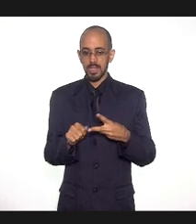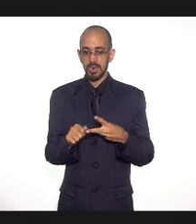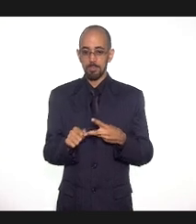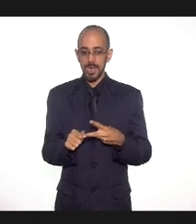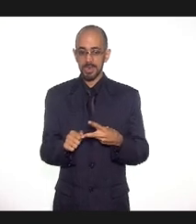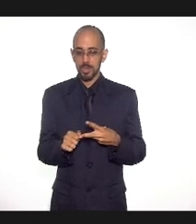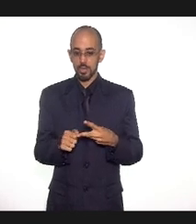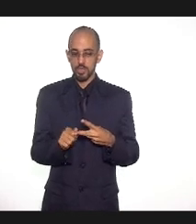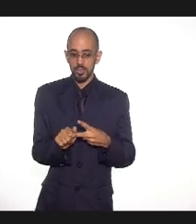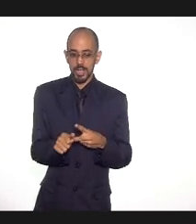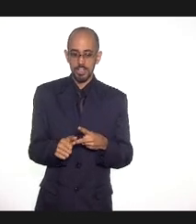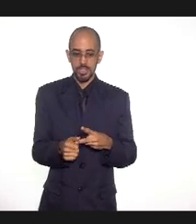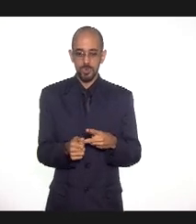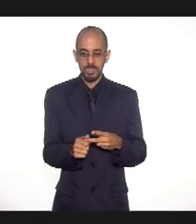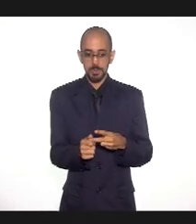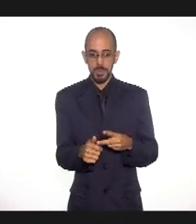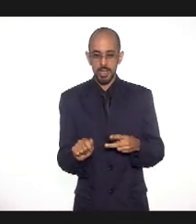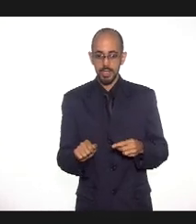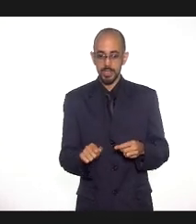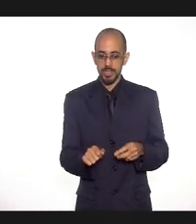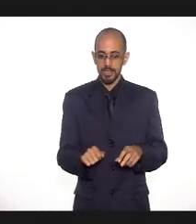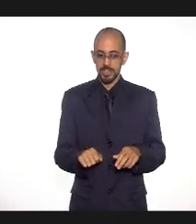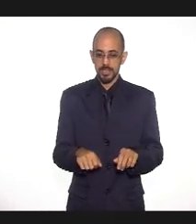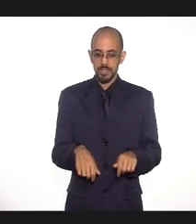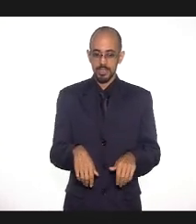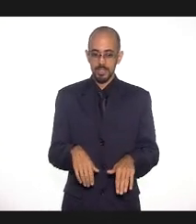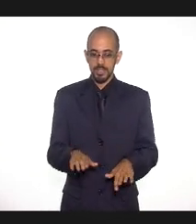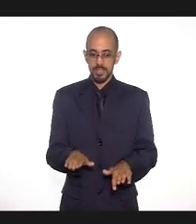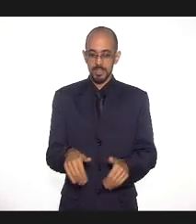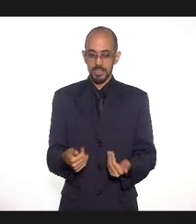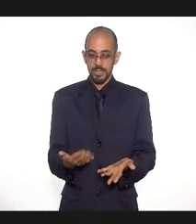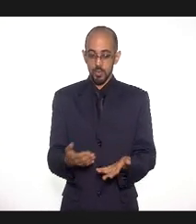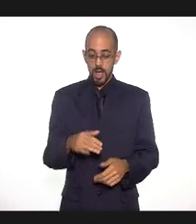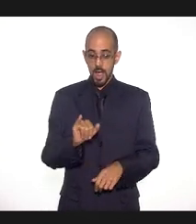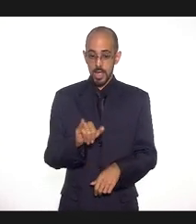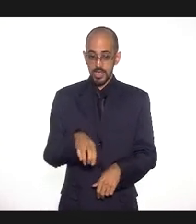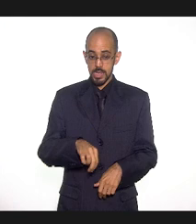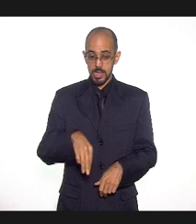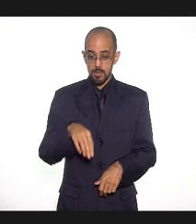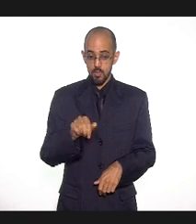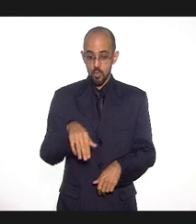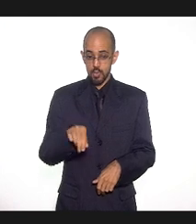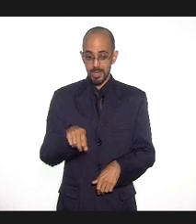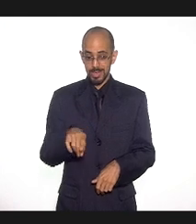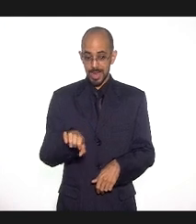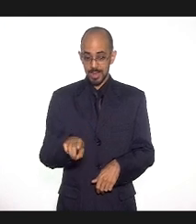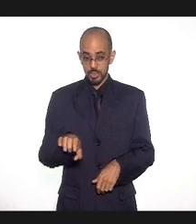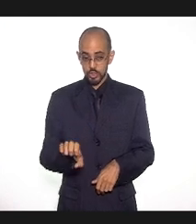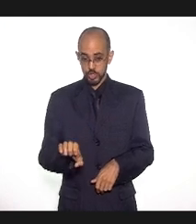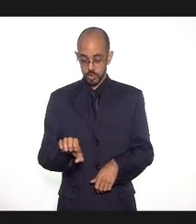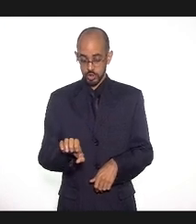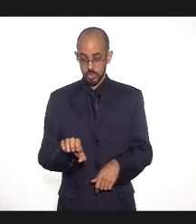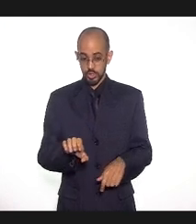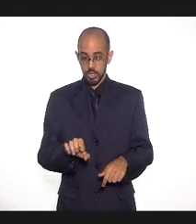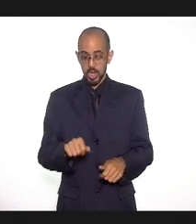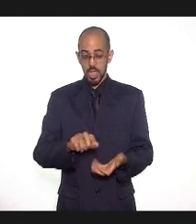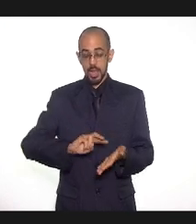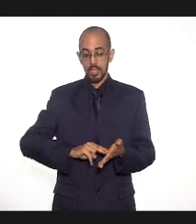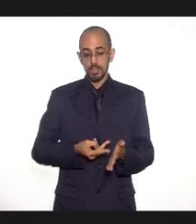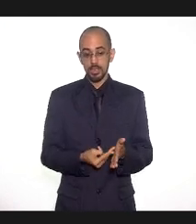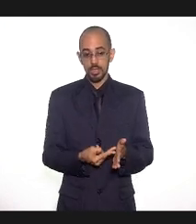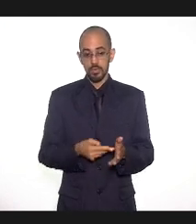trate tudo como imunidade, mas, na verdade, a imunidade que está lá na Constituição Federal, ela